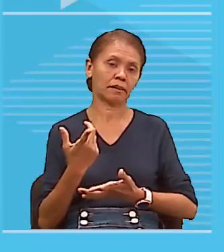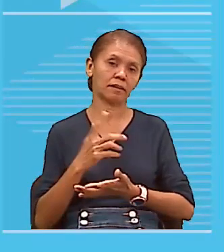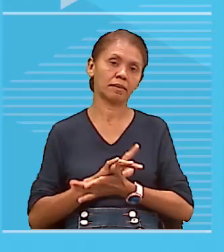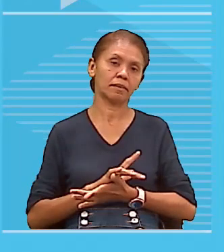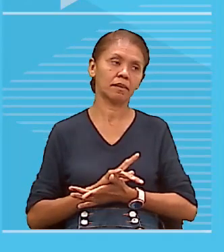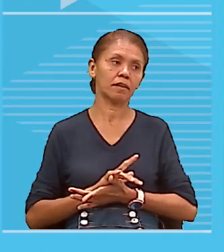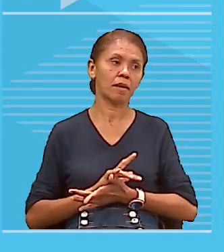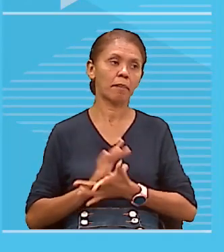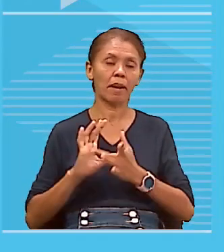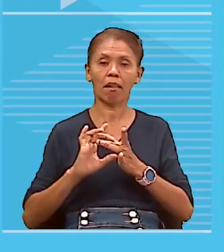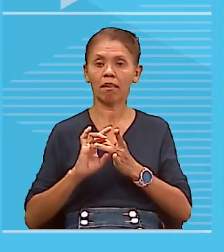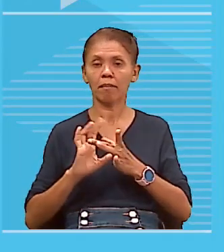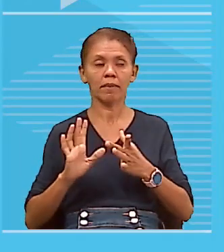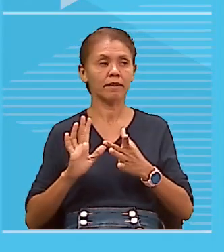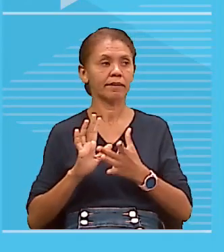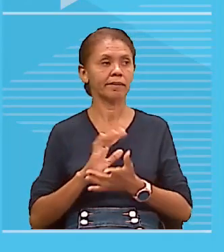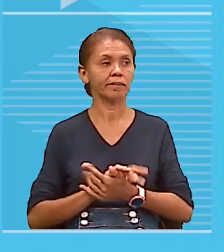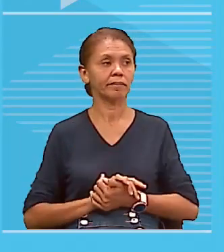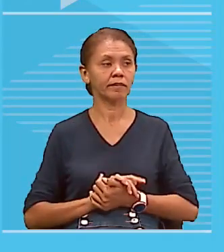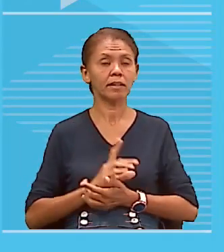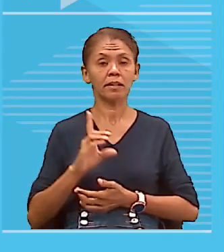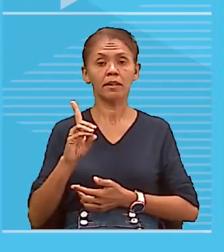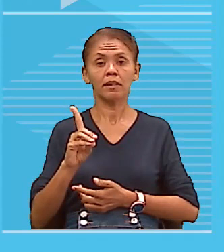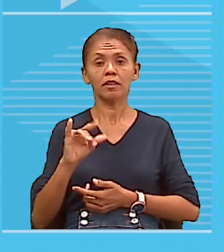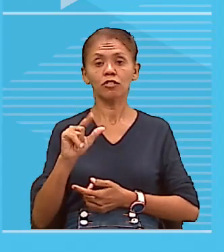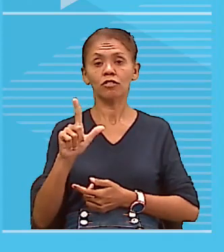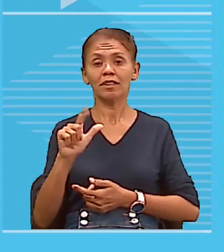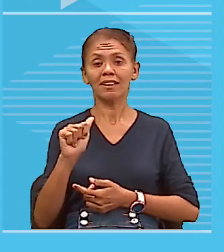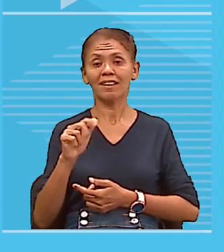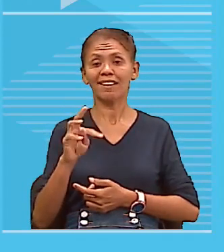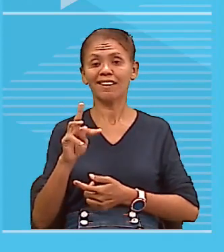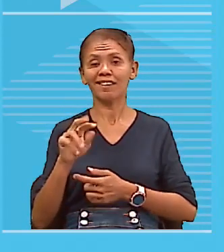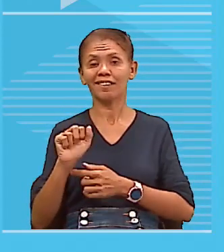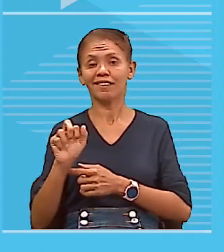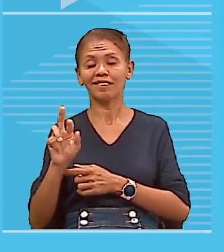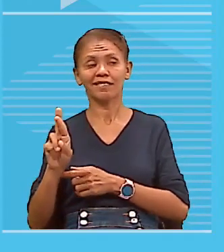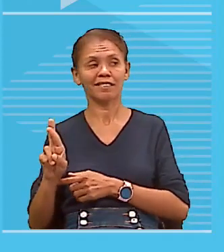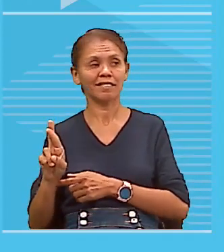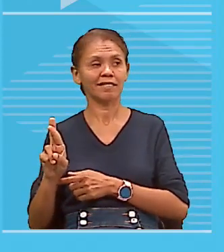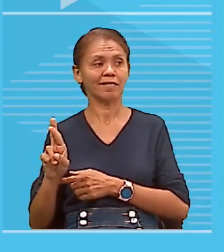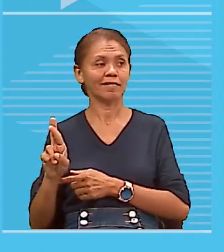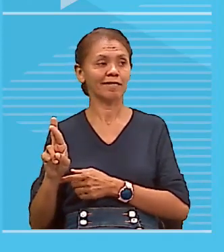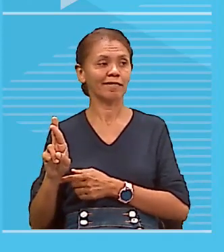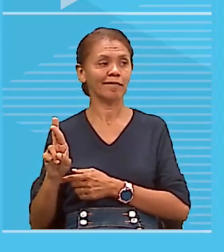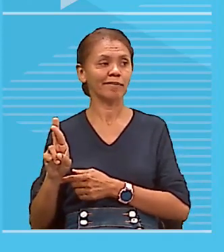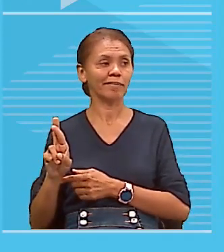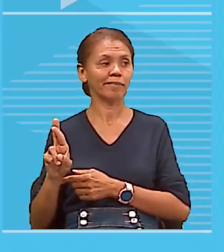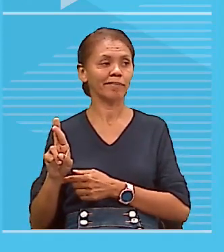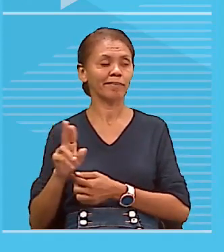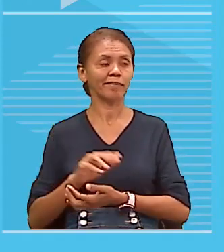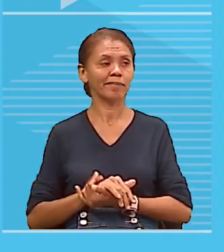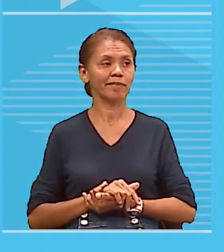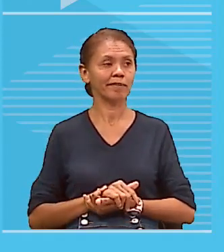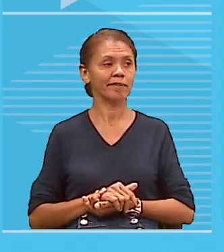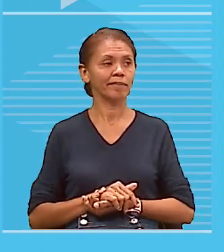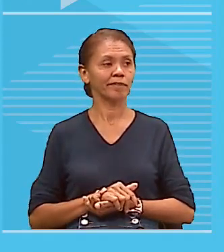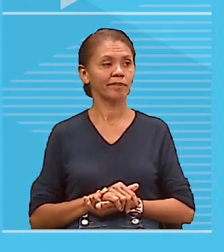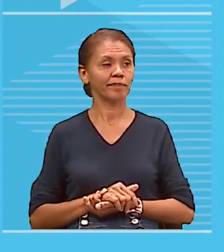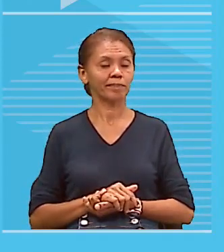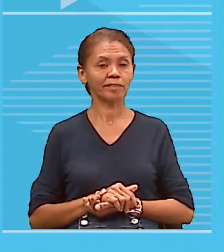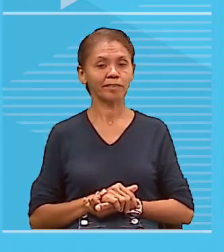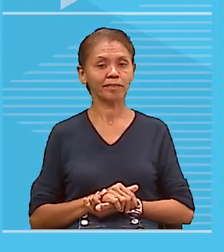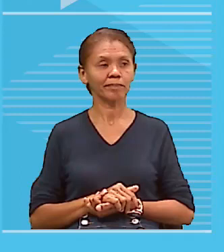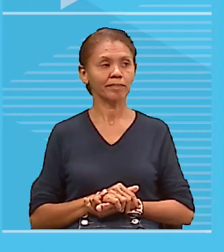dilatação adequadinha aqui, ó, na situação da asma, né? Então, tá aqui, nosso sistema respiratório, ele sofre muito com as